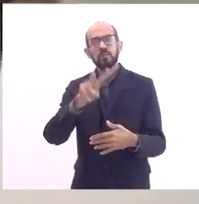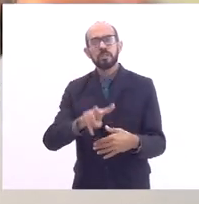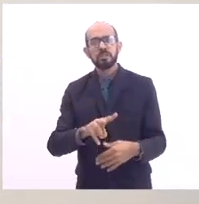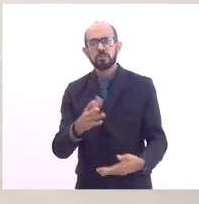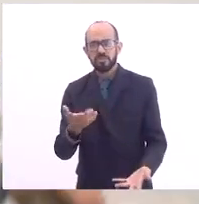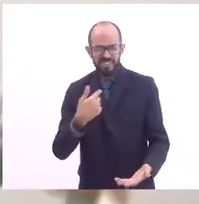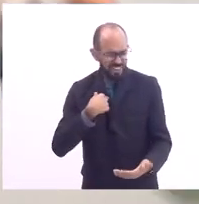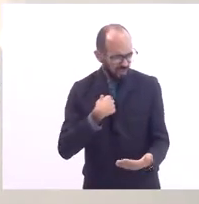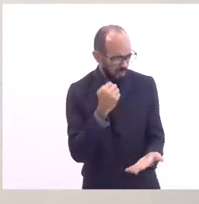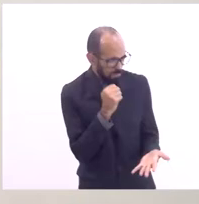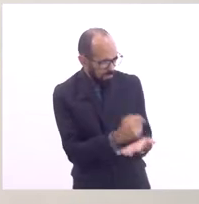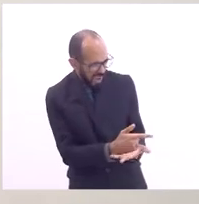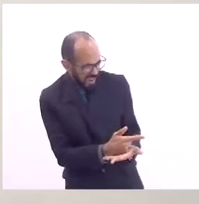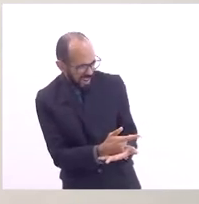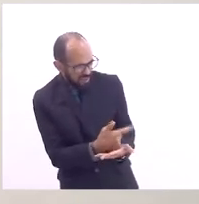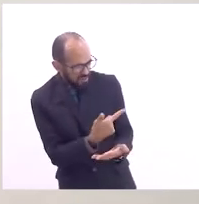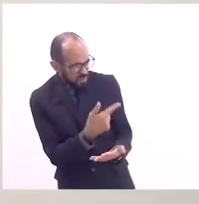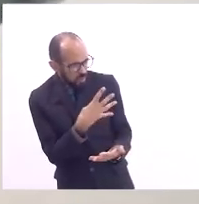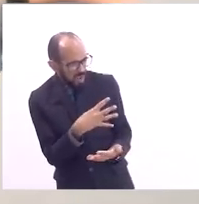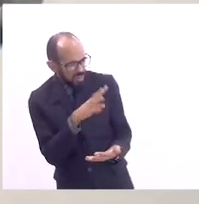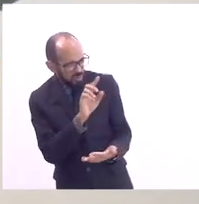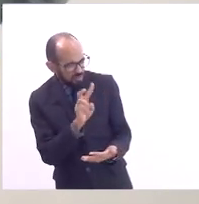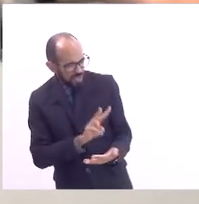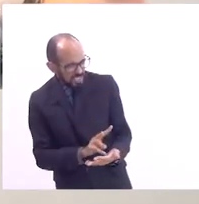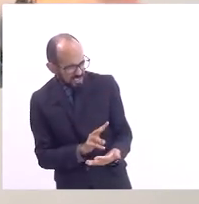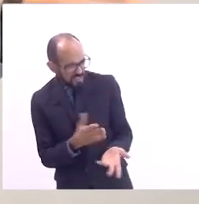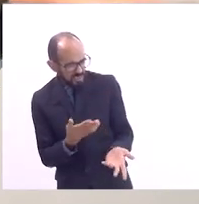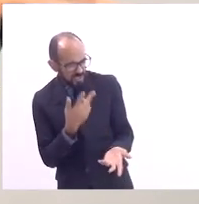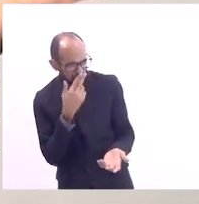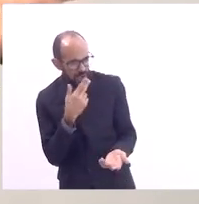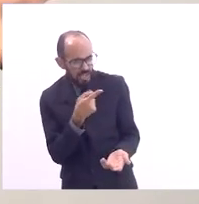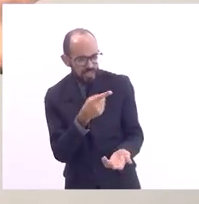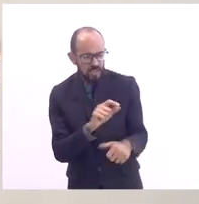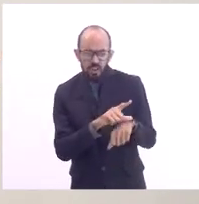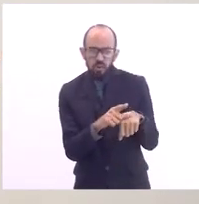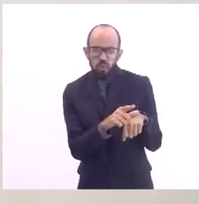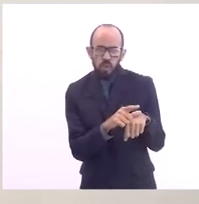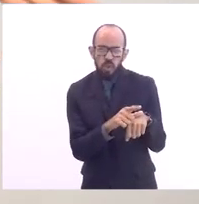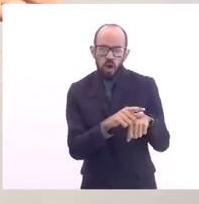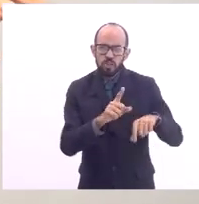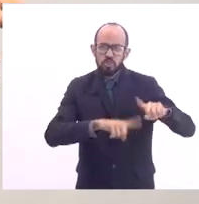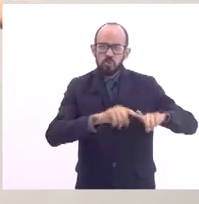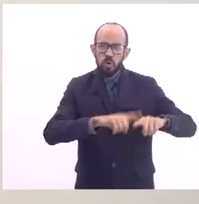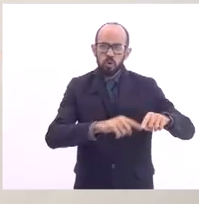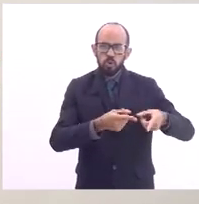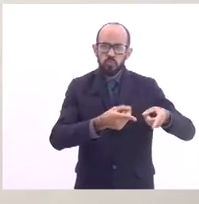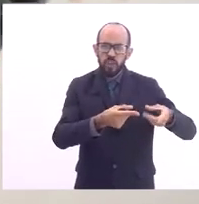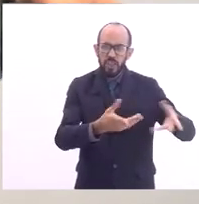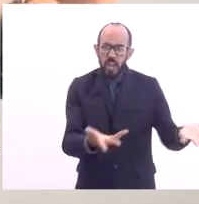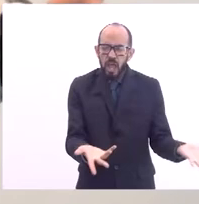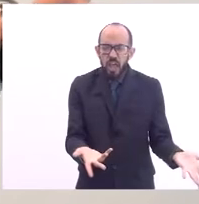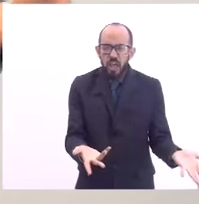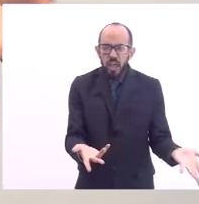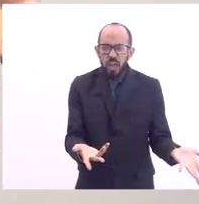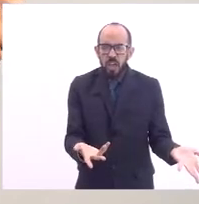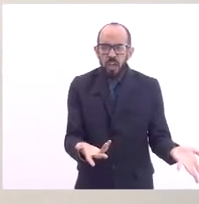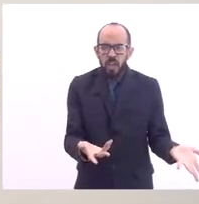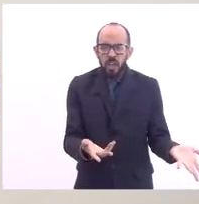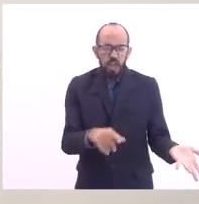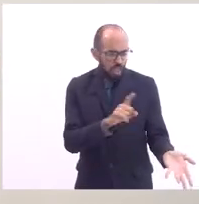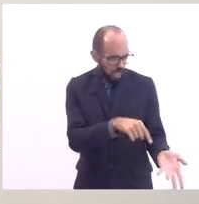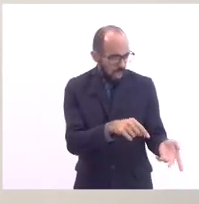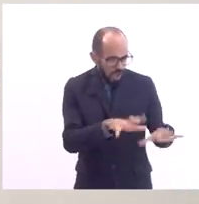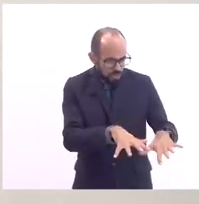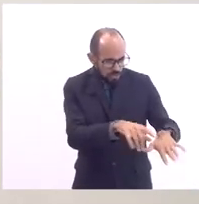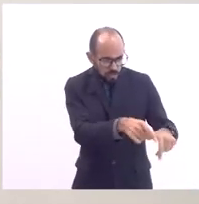uma conta de luz em 24 vezes, parece até ponto frio bonzão, né? Não é isso? Virou comércio, a Enel virou um comércio. Ah,